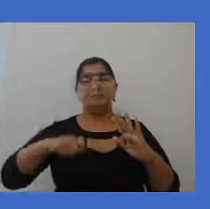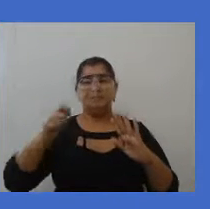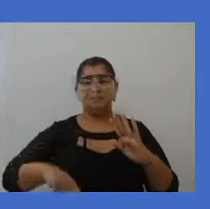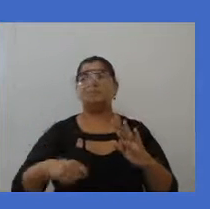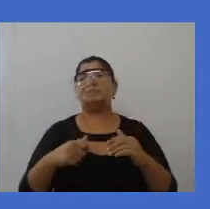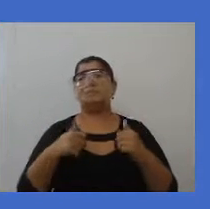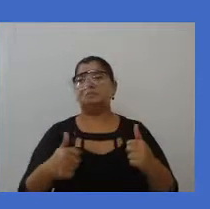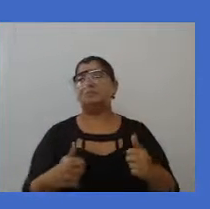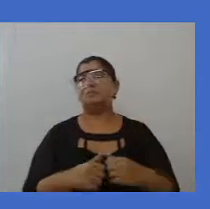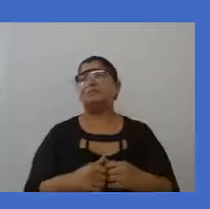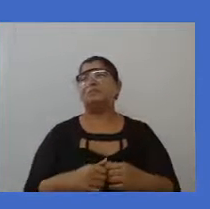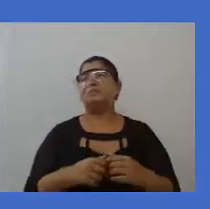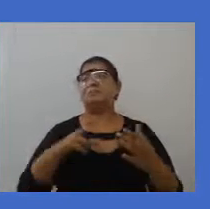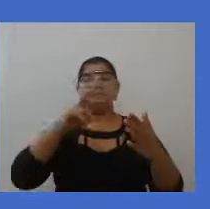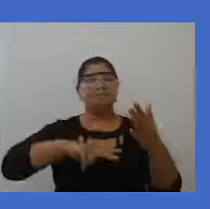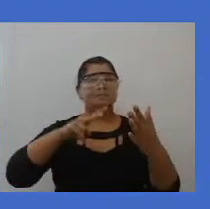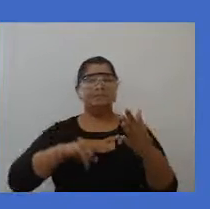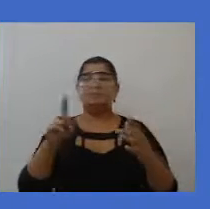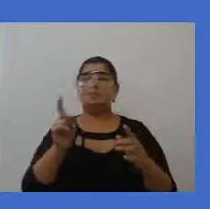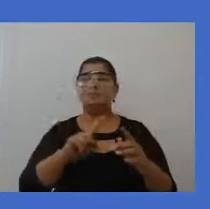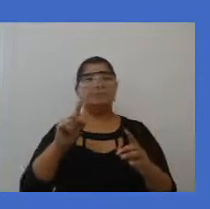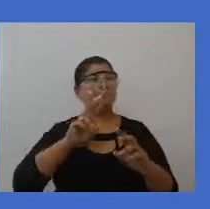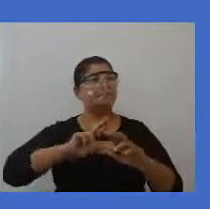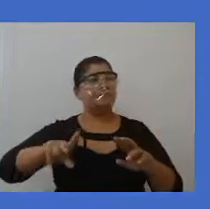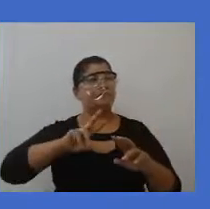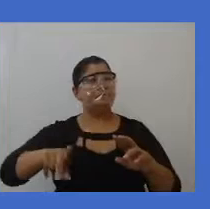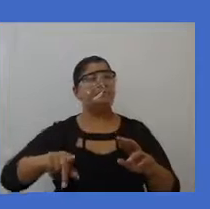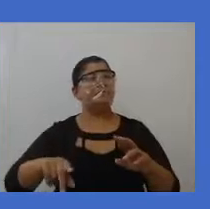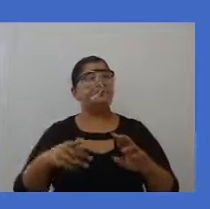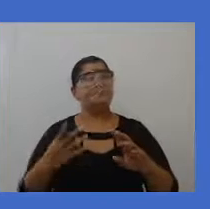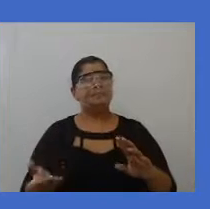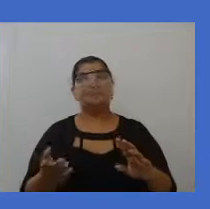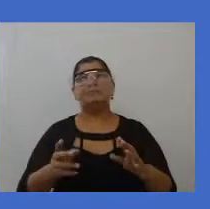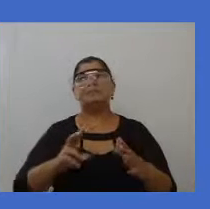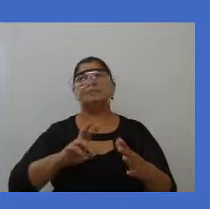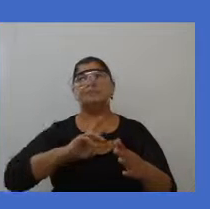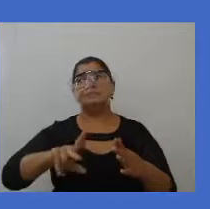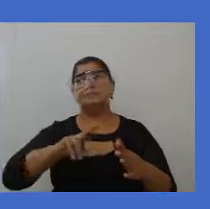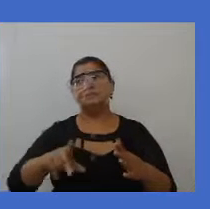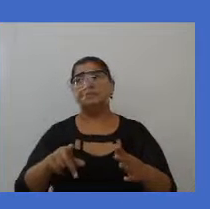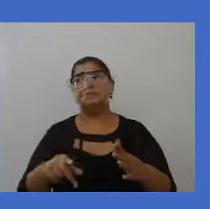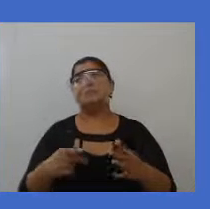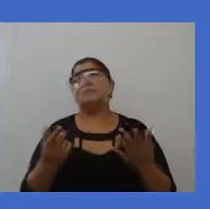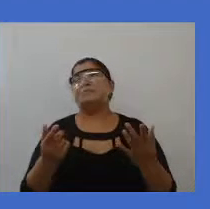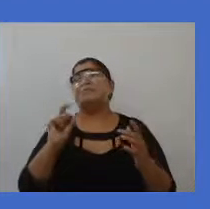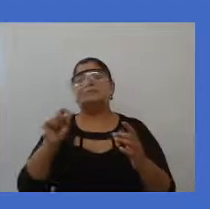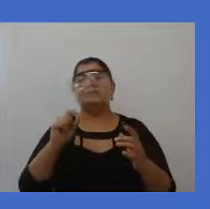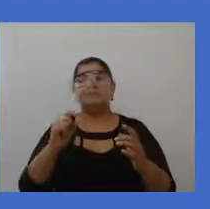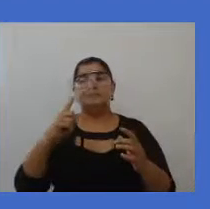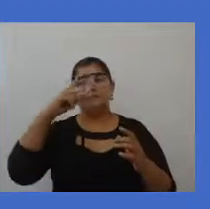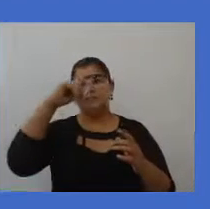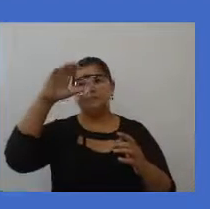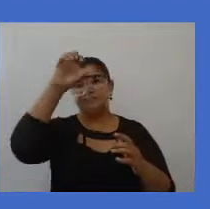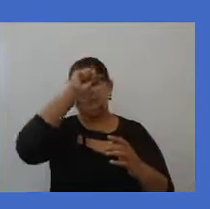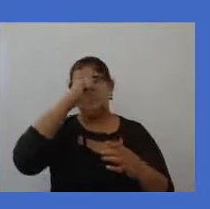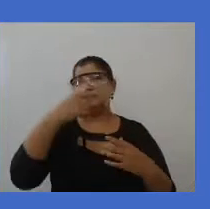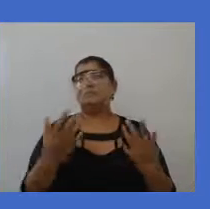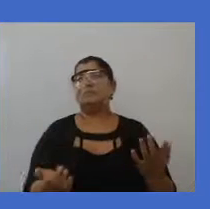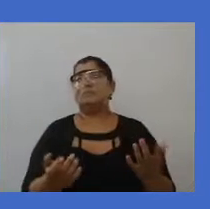lá. Leitura não é, eu vou começar dizendo que leitura não é. Leitura não é simplesmente um ato de